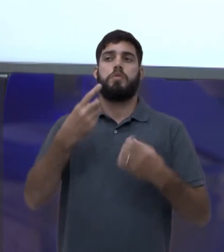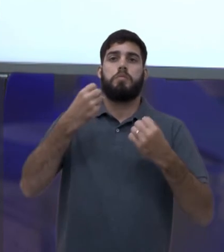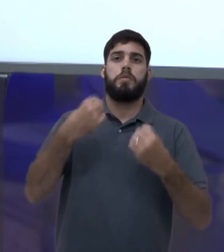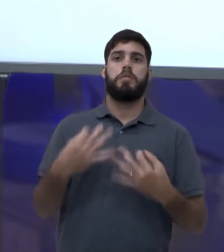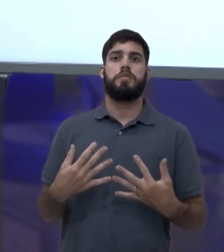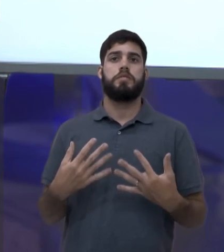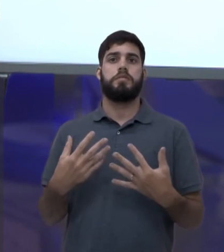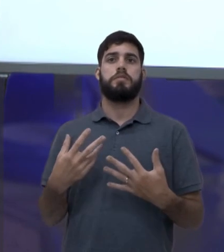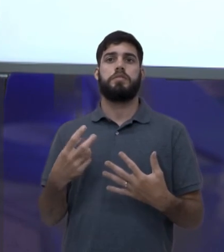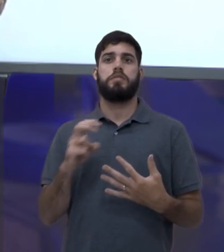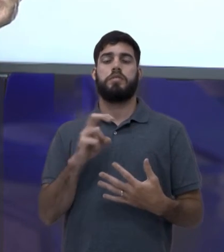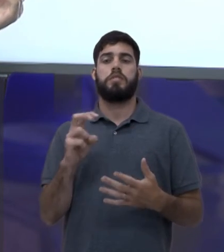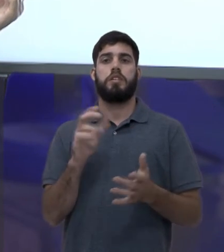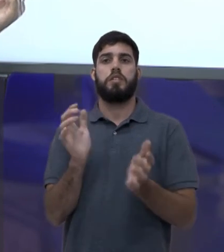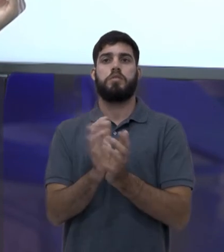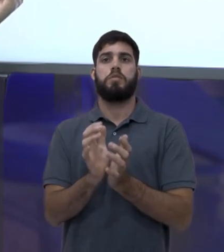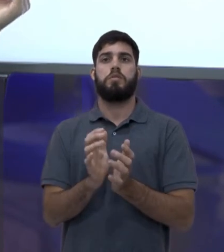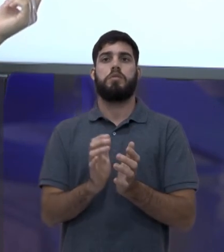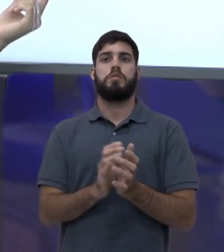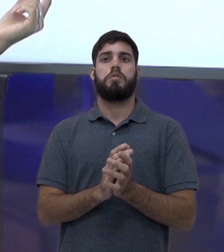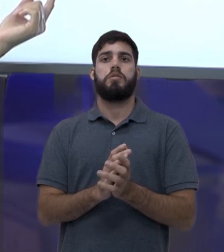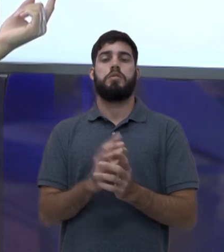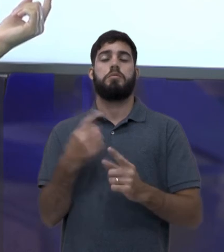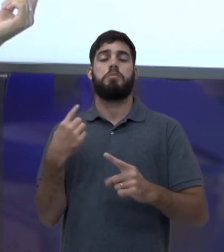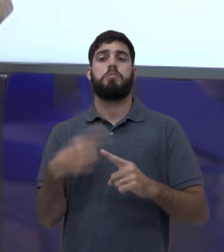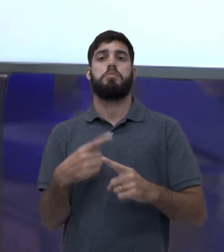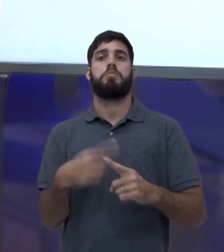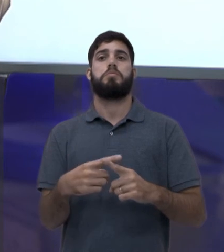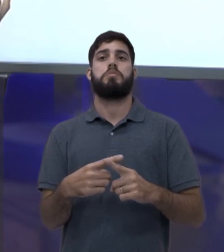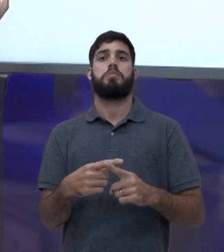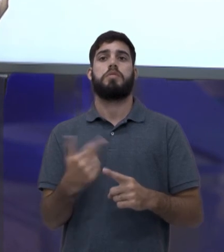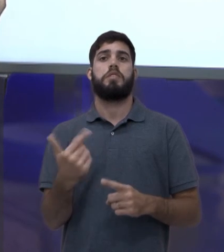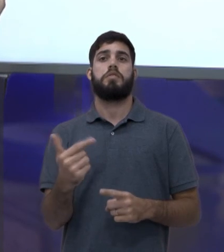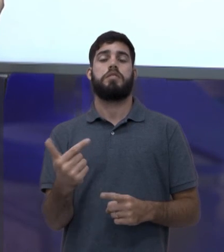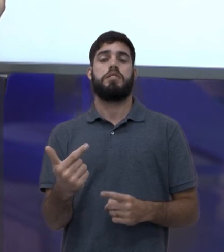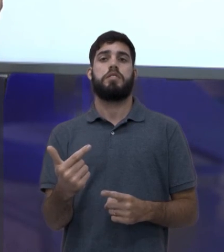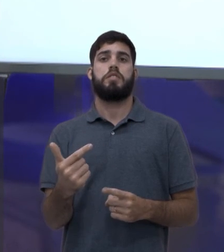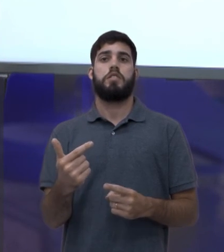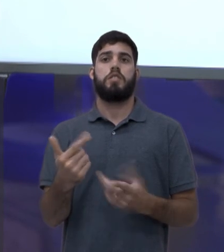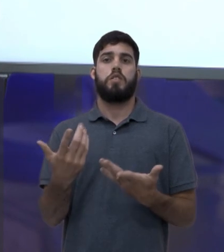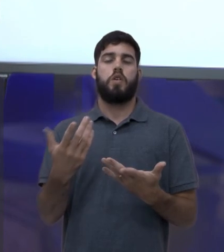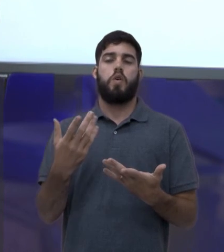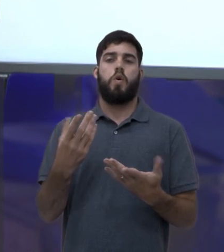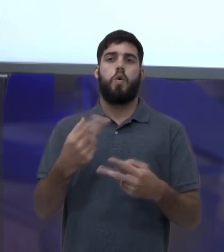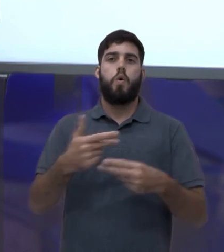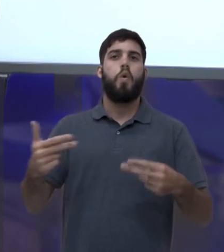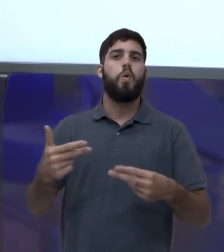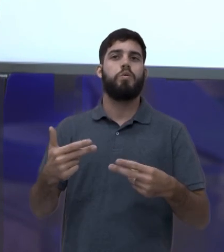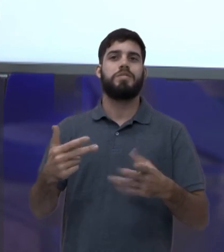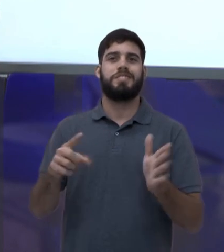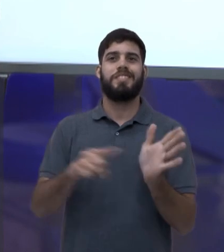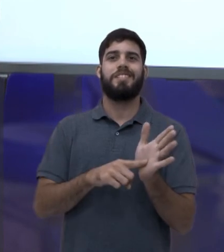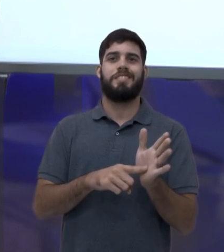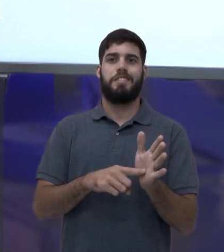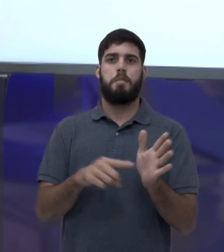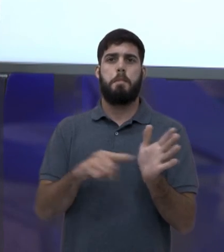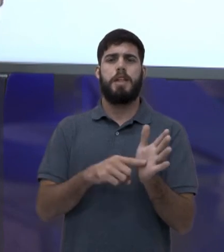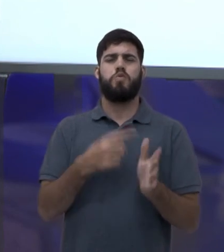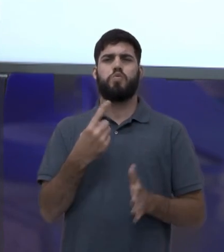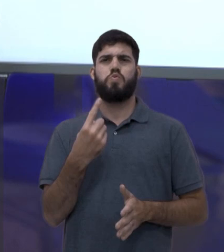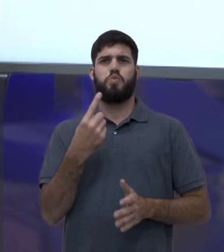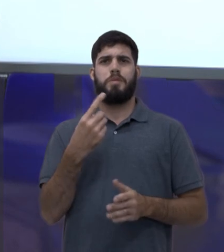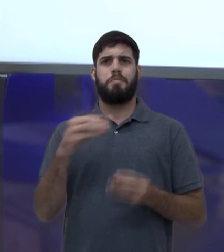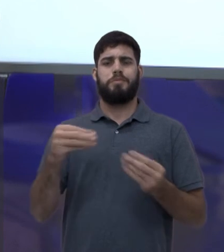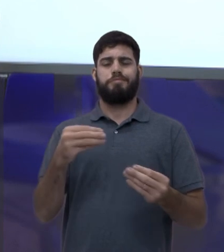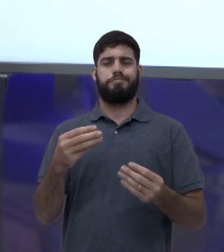um quinto termo para a bonequinha de barro, pois não existe um objeto negativo. Não tem como eu dizer que eu tenho menos uma boneca.